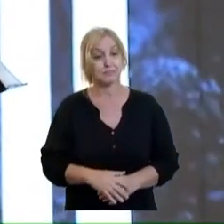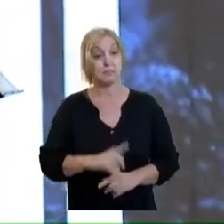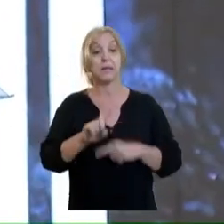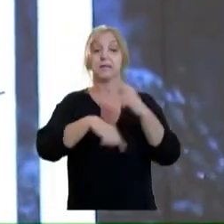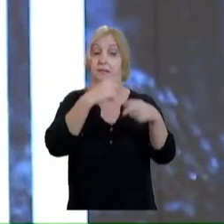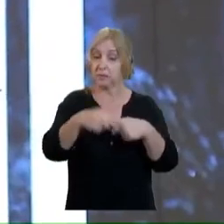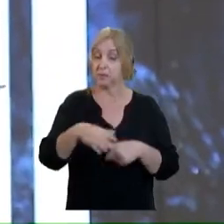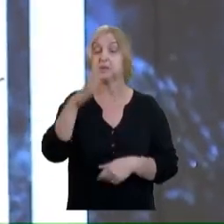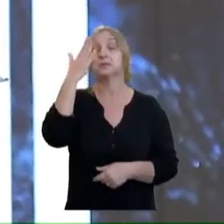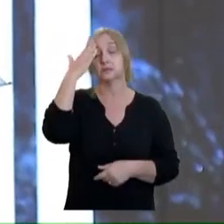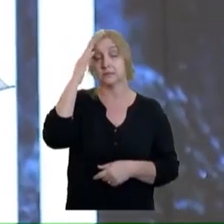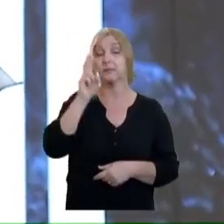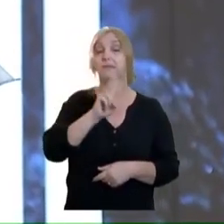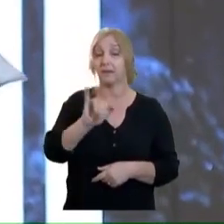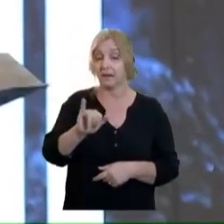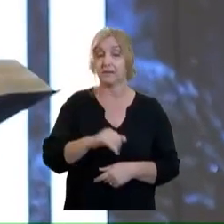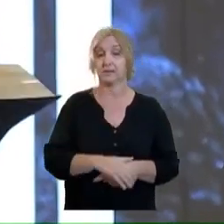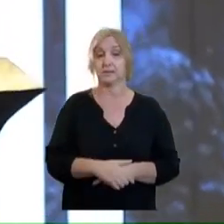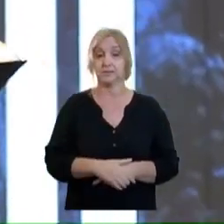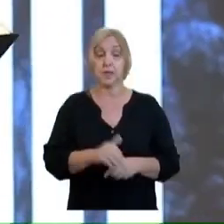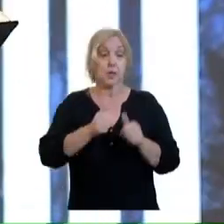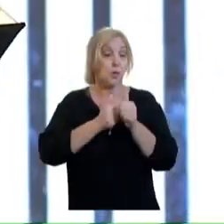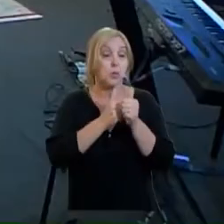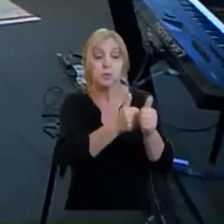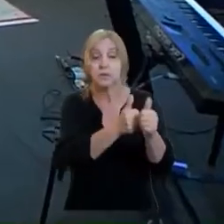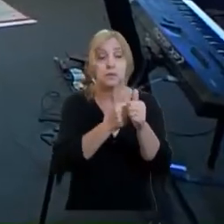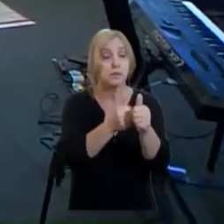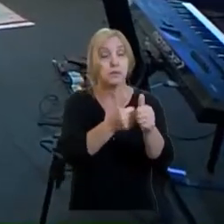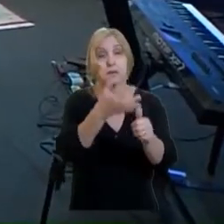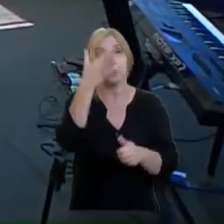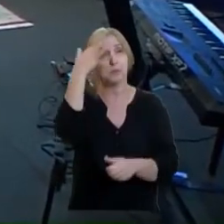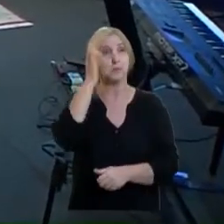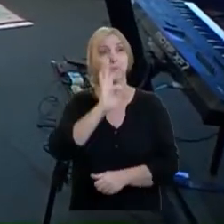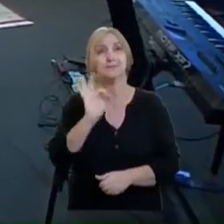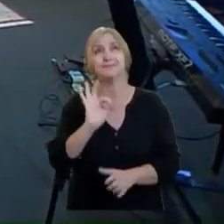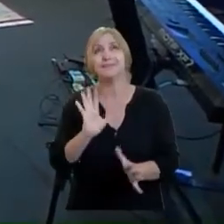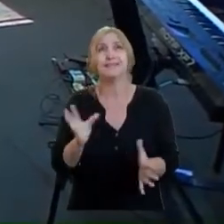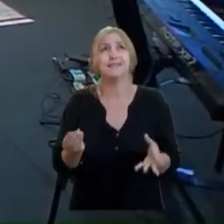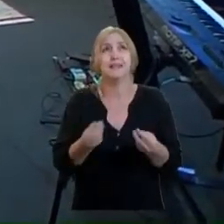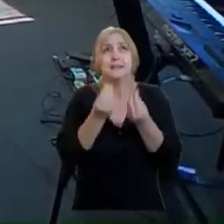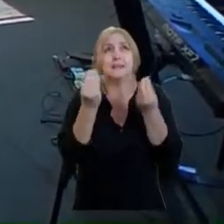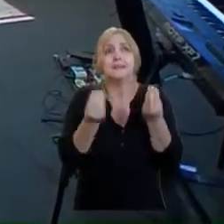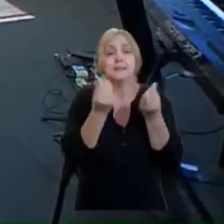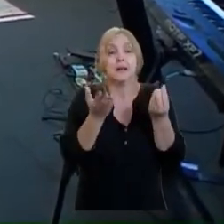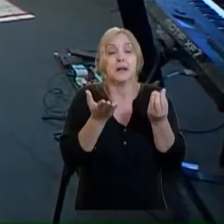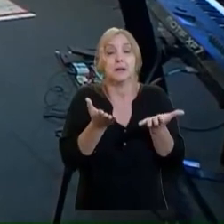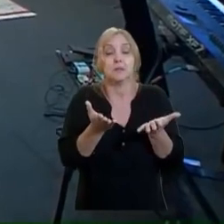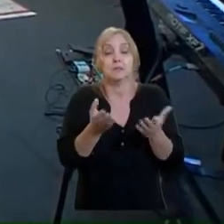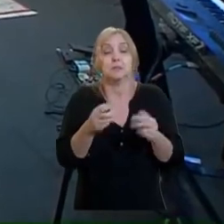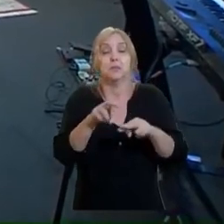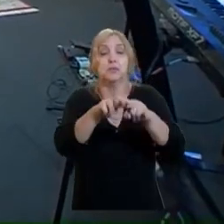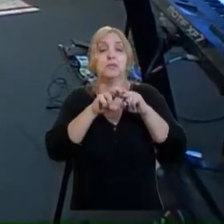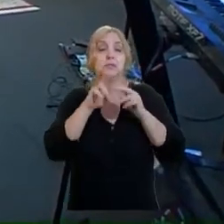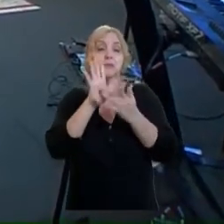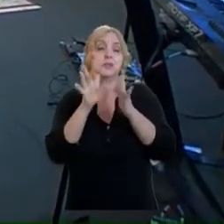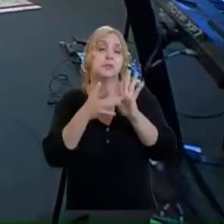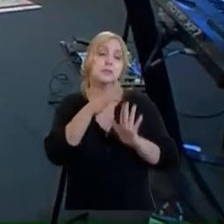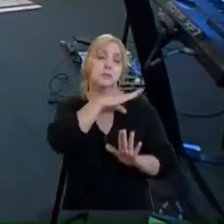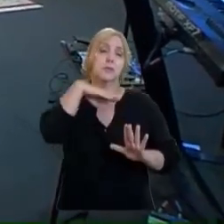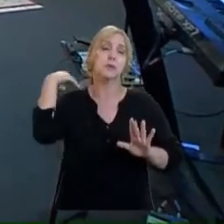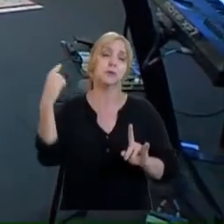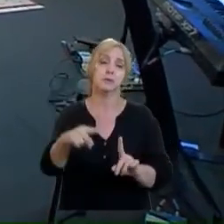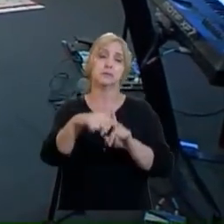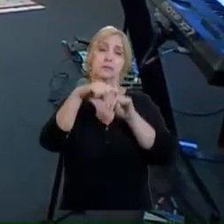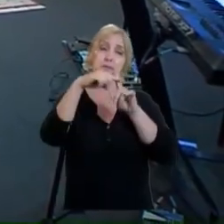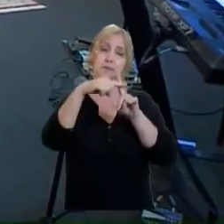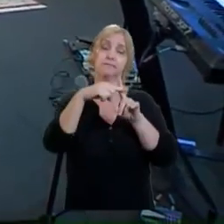depois. Os discípulos não podiam entender em plenitude a realidade da morte do Senhor ali na